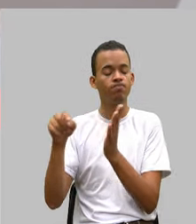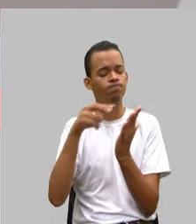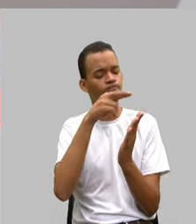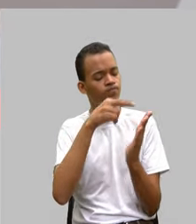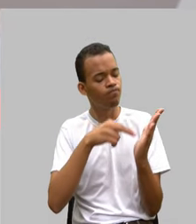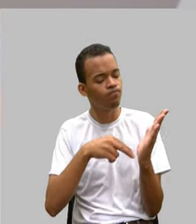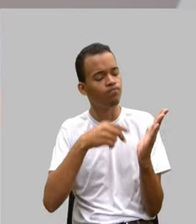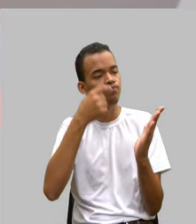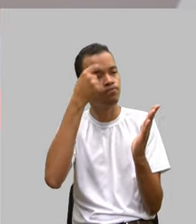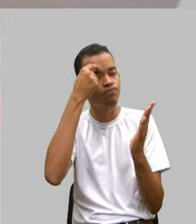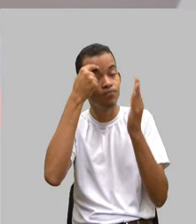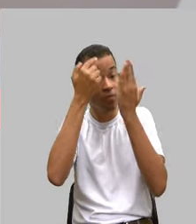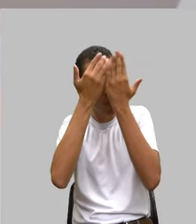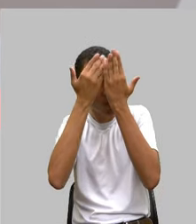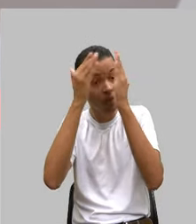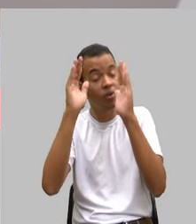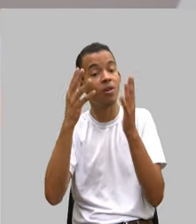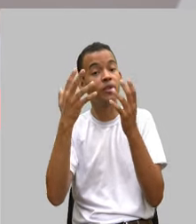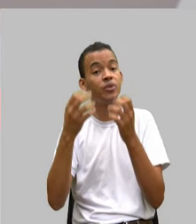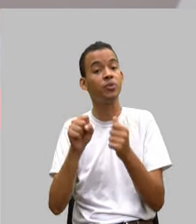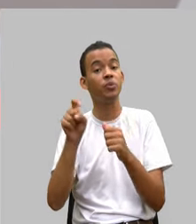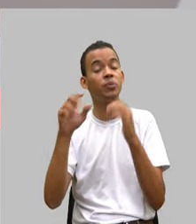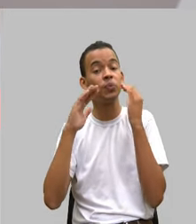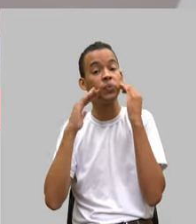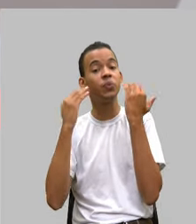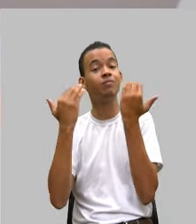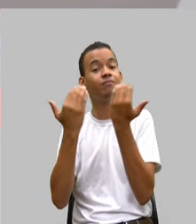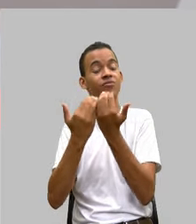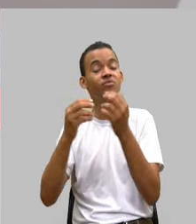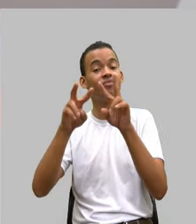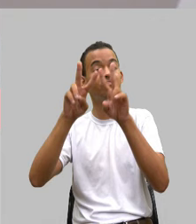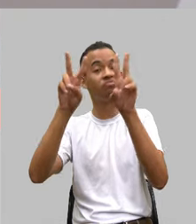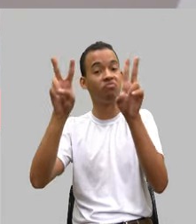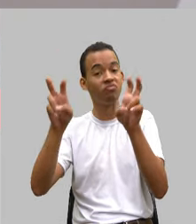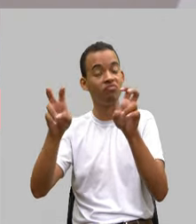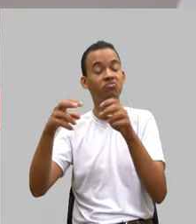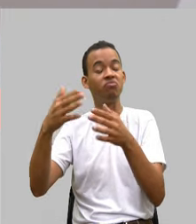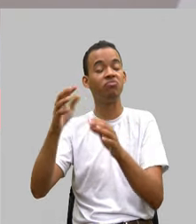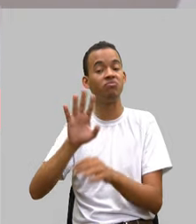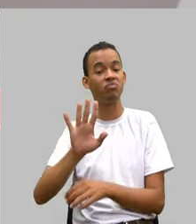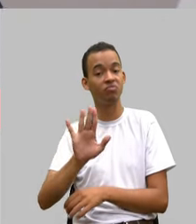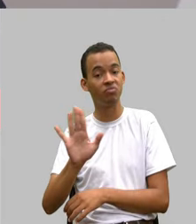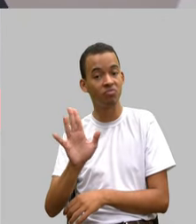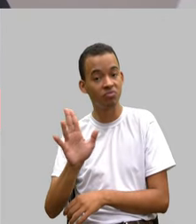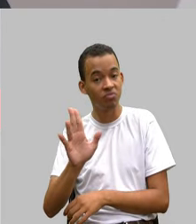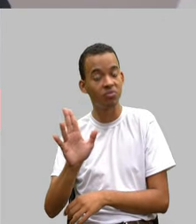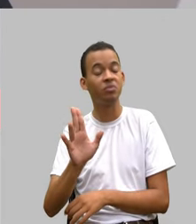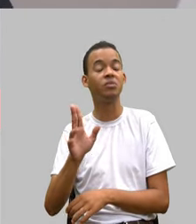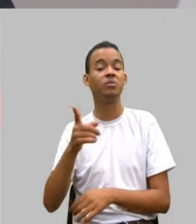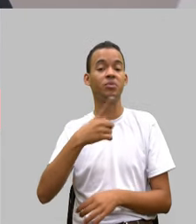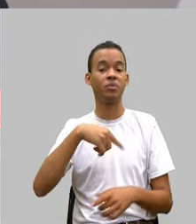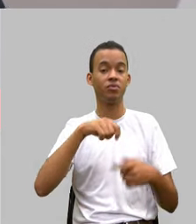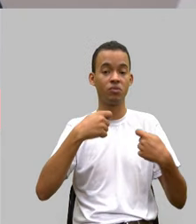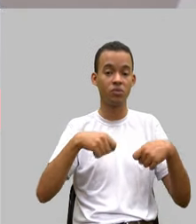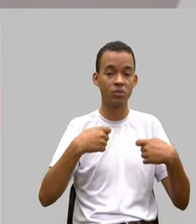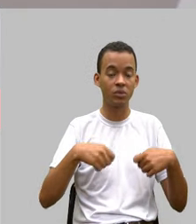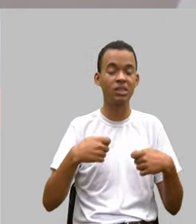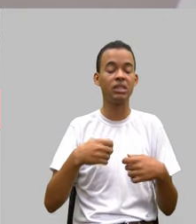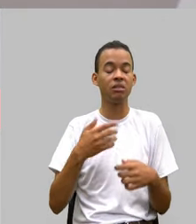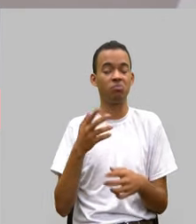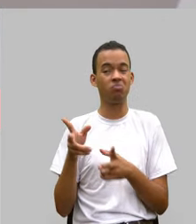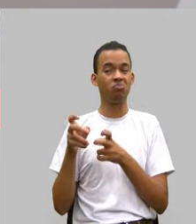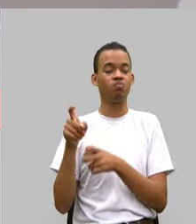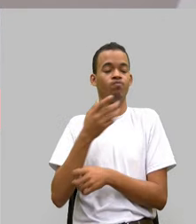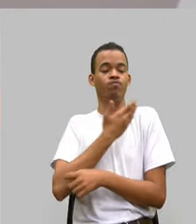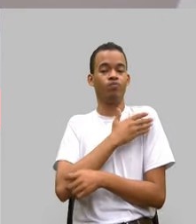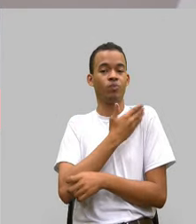tem informação que é o intuito desse debate a gente consegue abrir a cabeça dos médicos e e subir na pauta